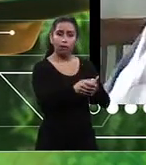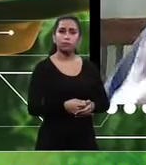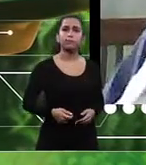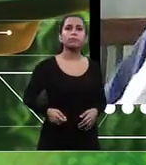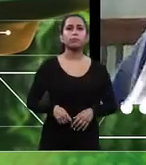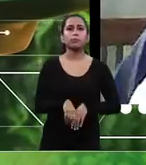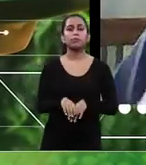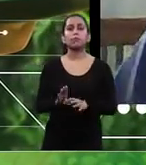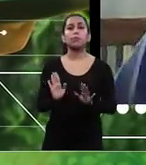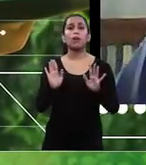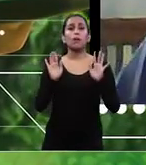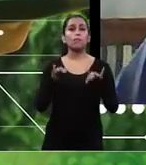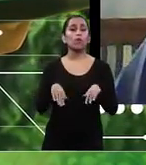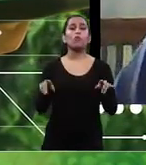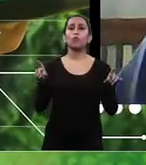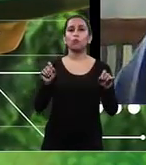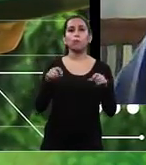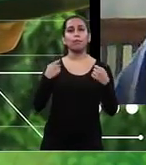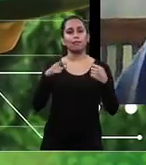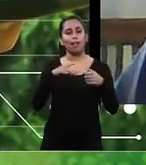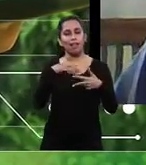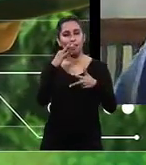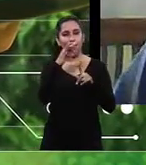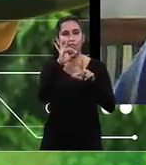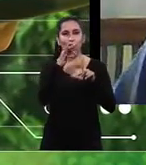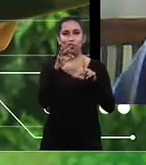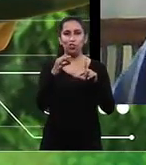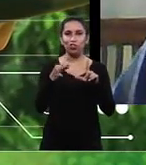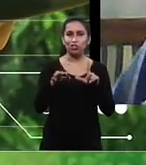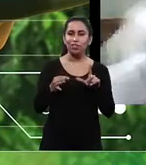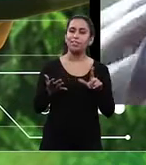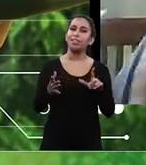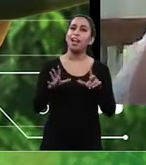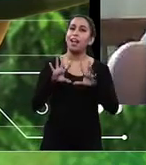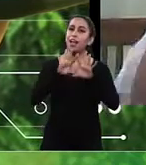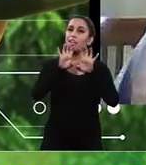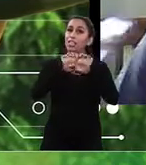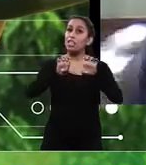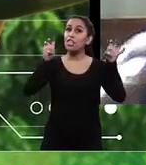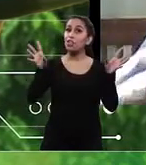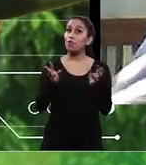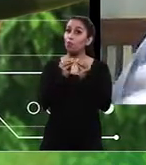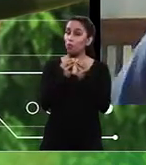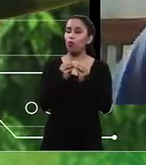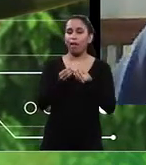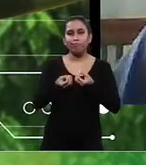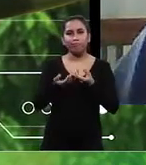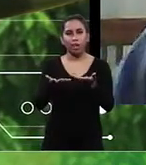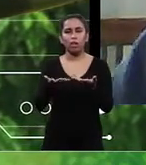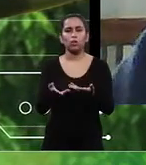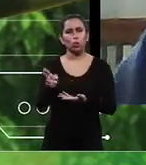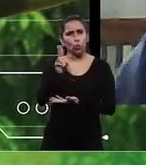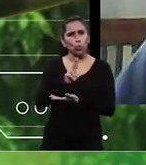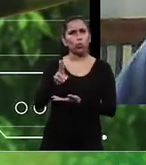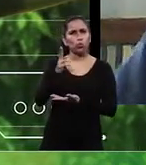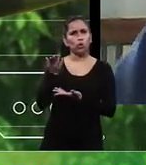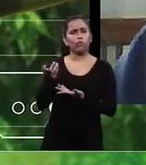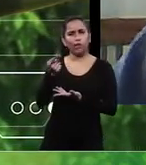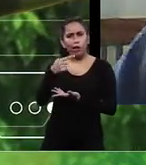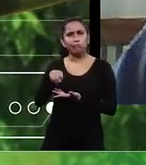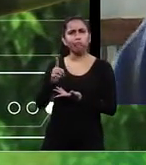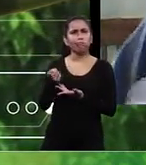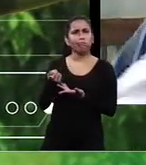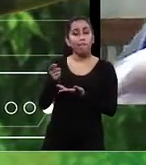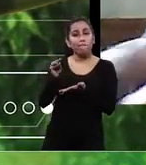gente precisa levar infraestrutura e logística para a ponta. O uso predatório dos recursos naturais se dá por falta de